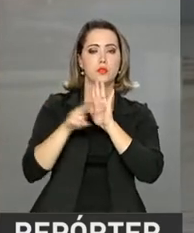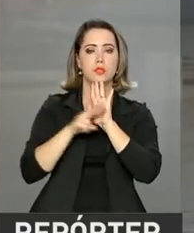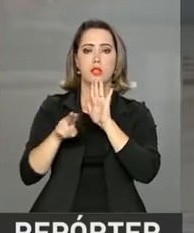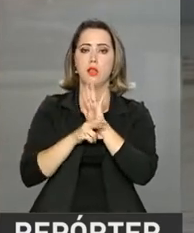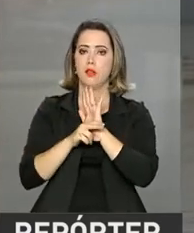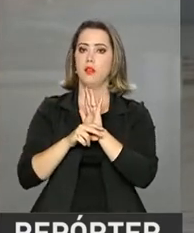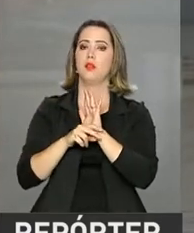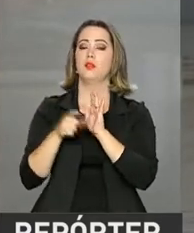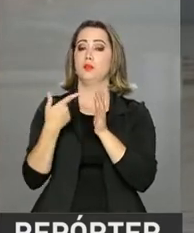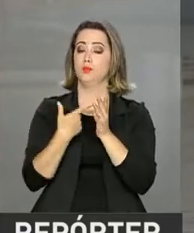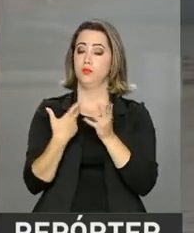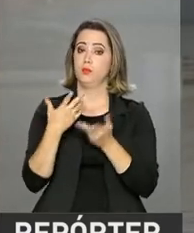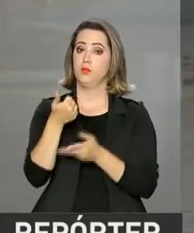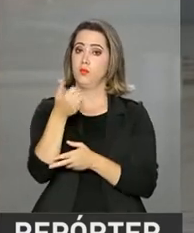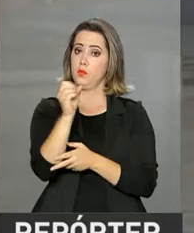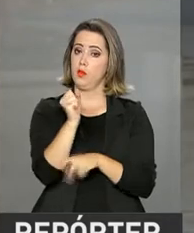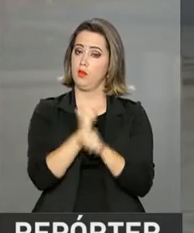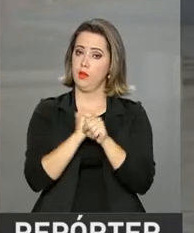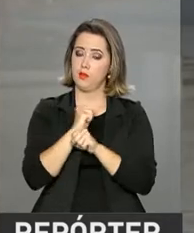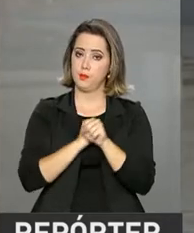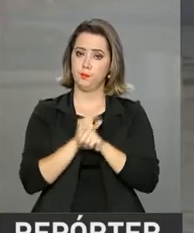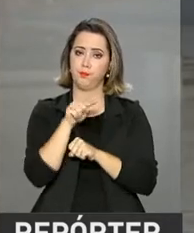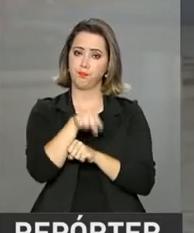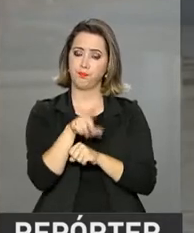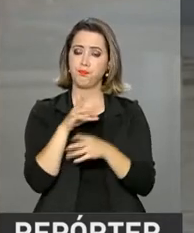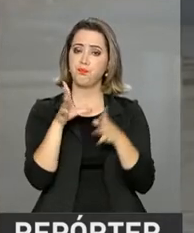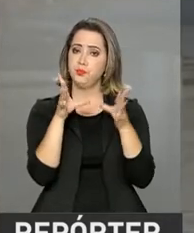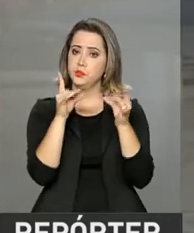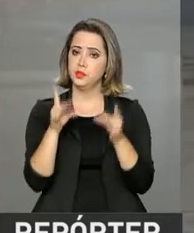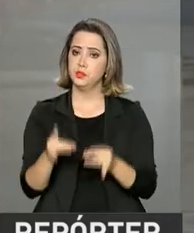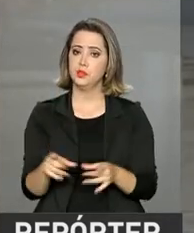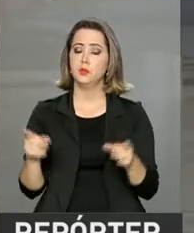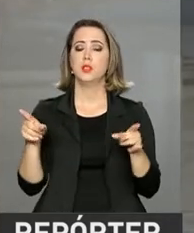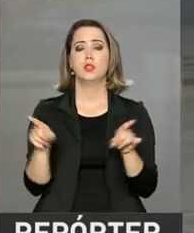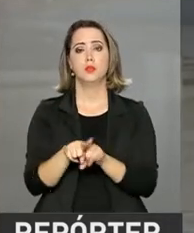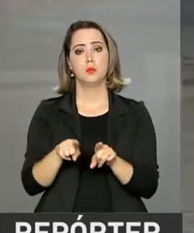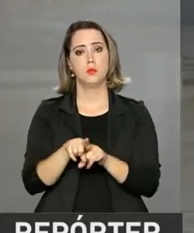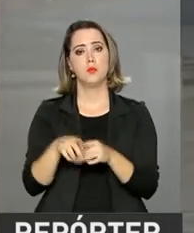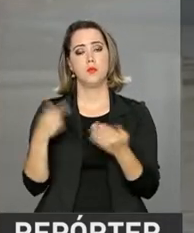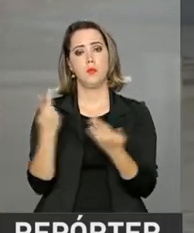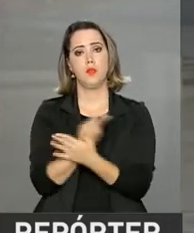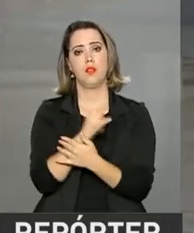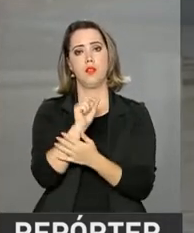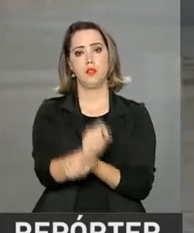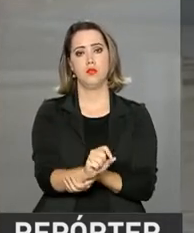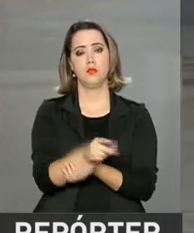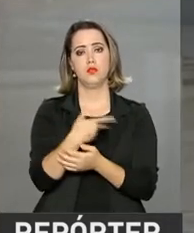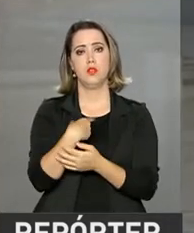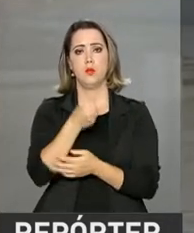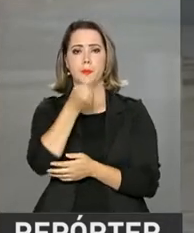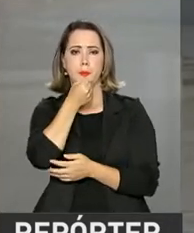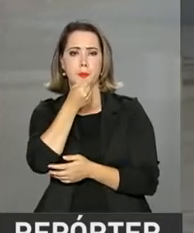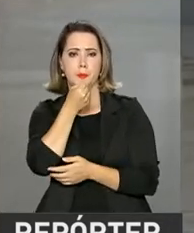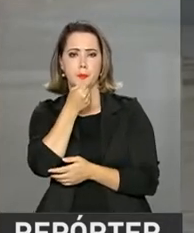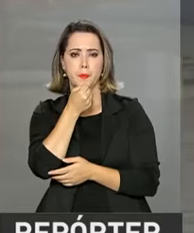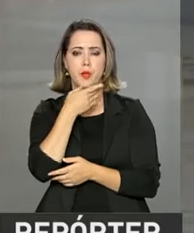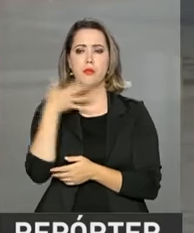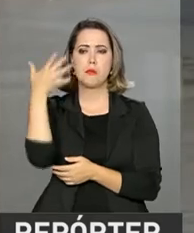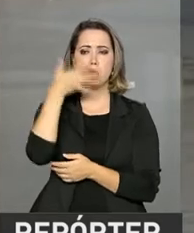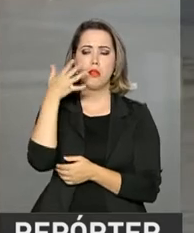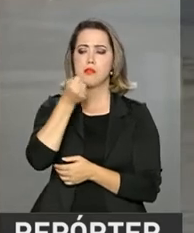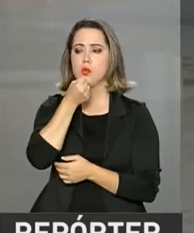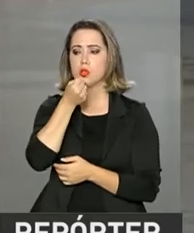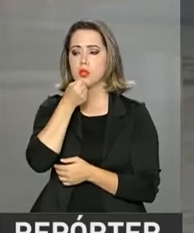dez este detalhamento também foi feito pelo relator deputado arthur maia a jornalistas no começo da